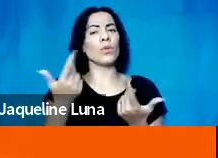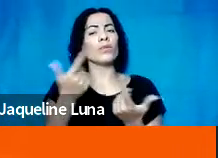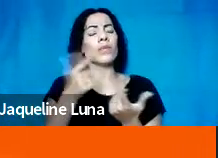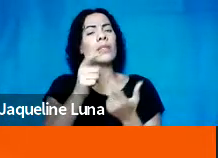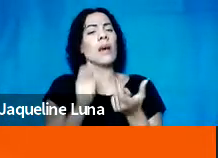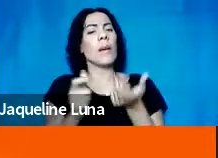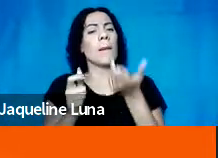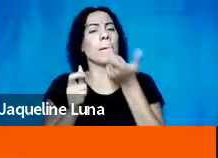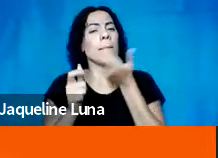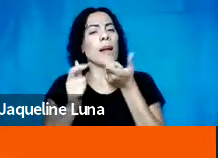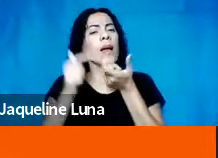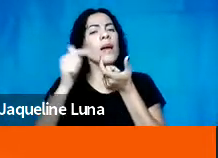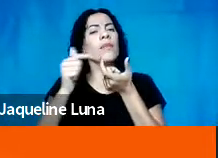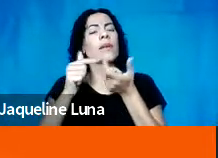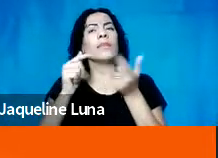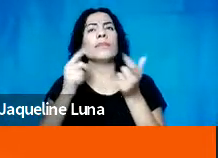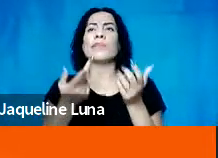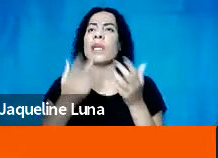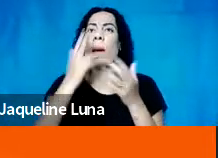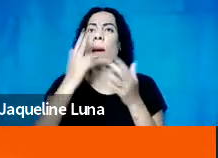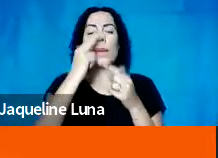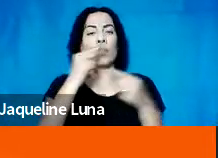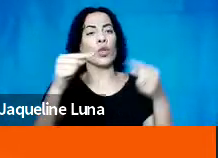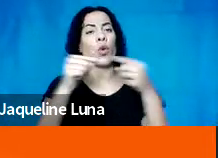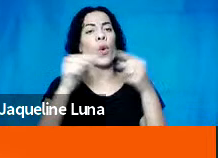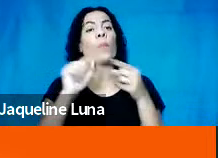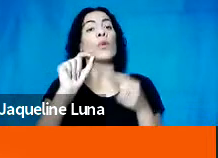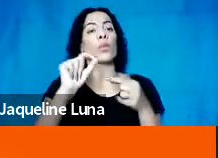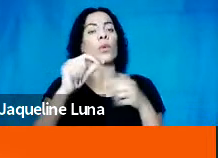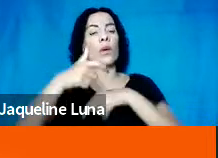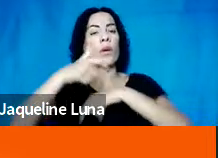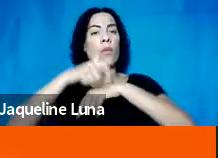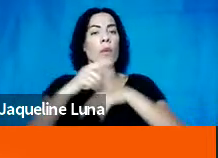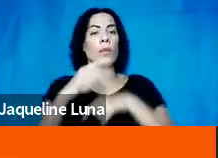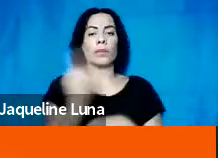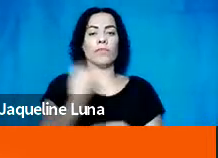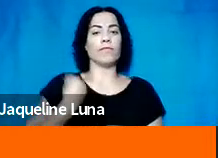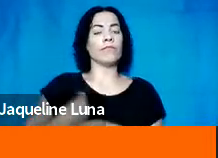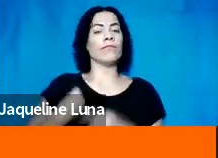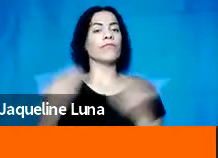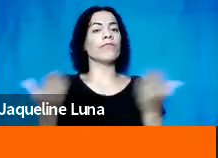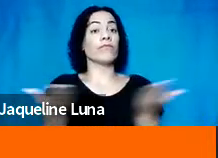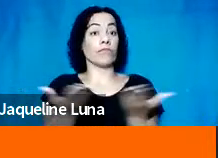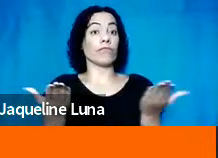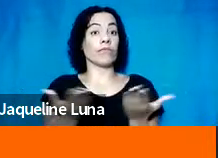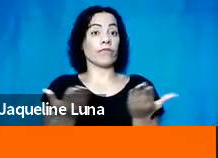uma boa síntese dos tempos que nós estamos vivendo, né?